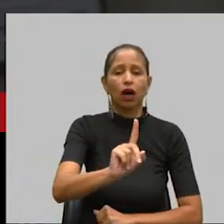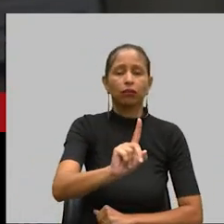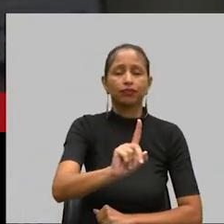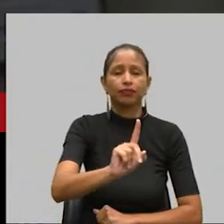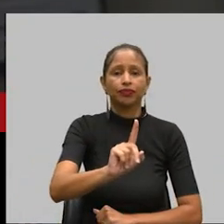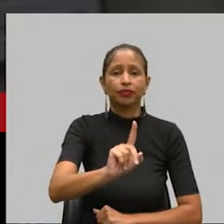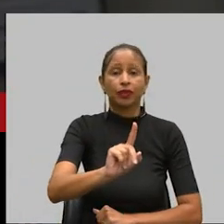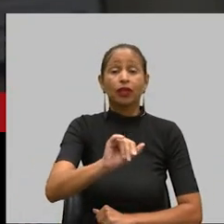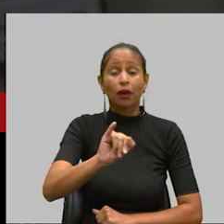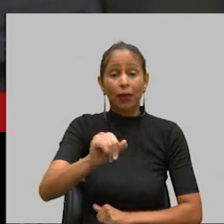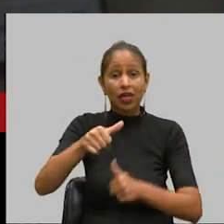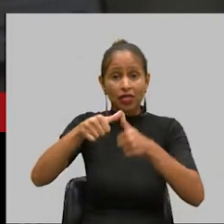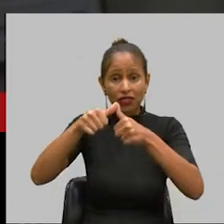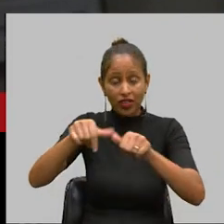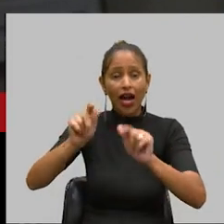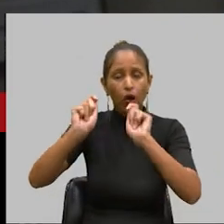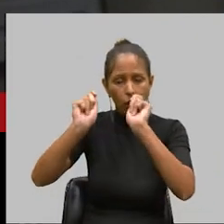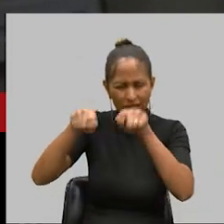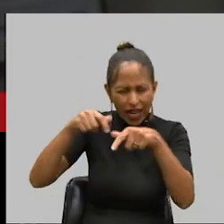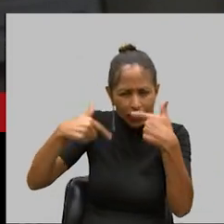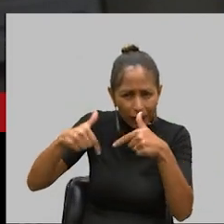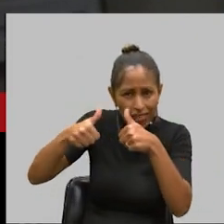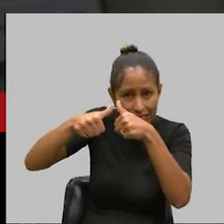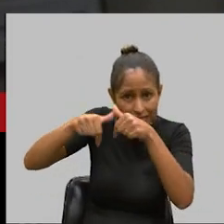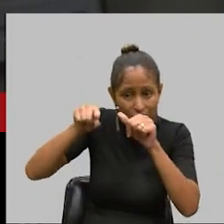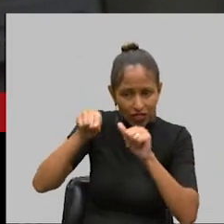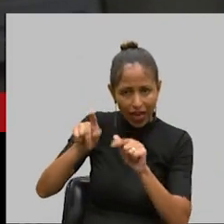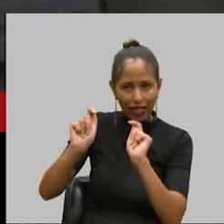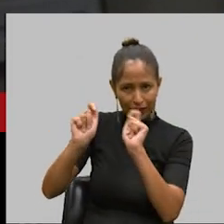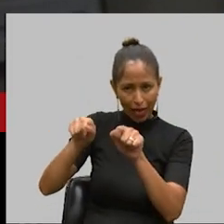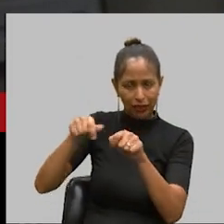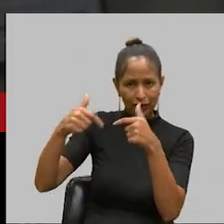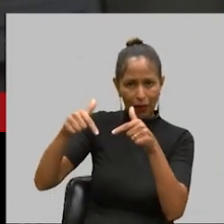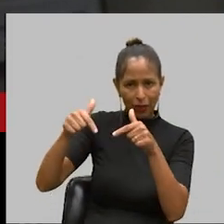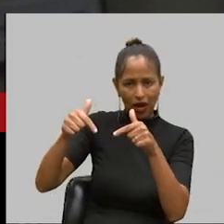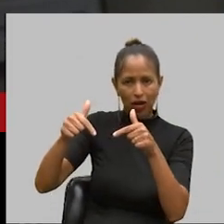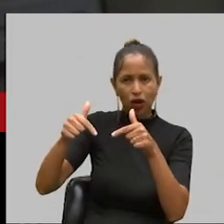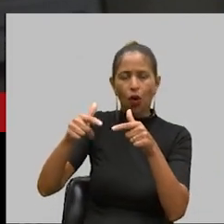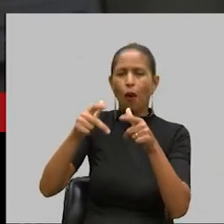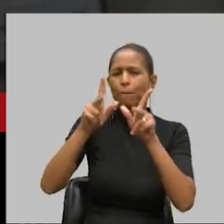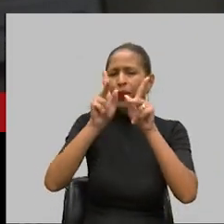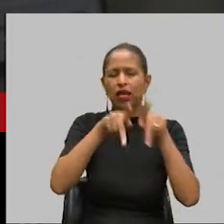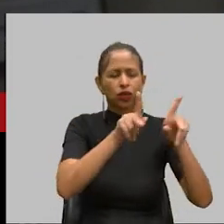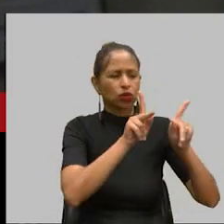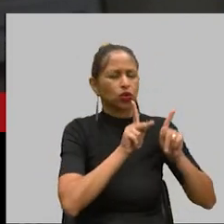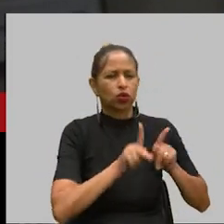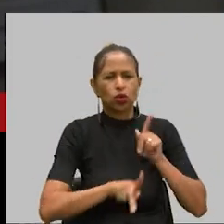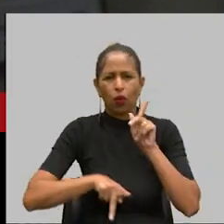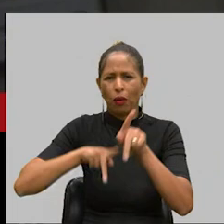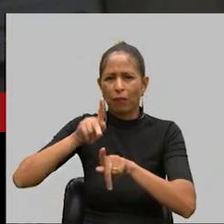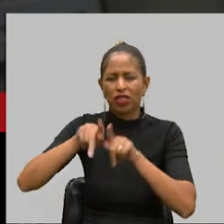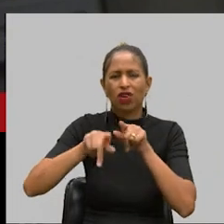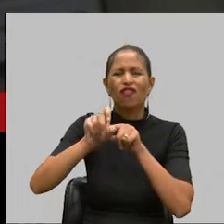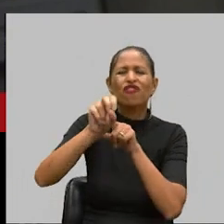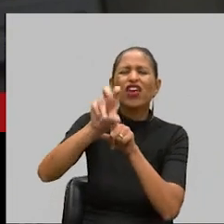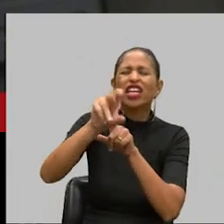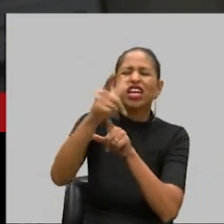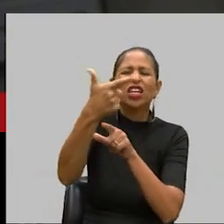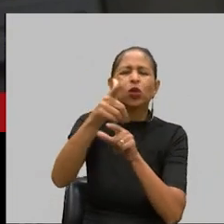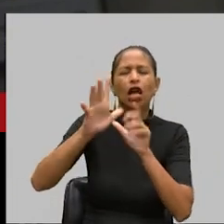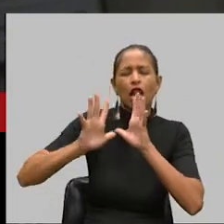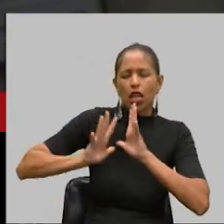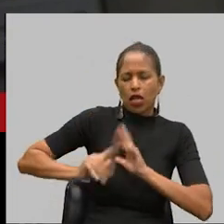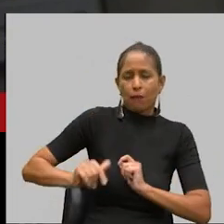decidir ficar eles terem condições de trabalho é o campo com muita gente é o campo sem veneno é o campo dos